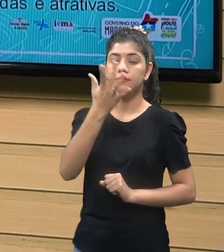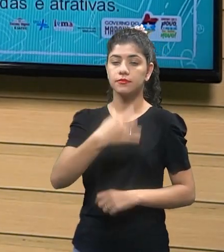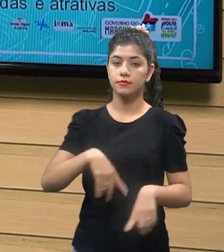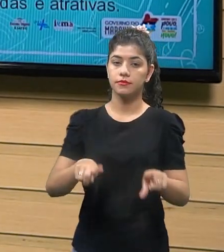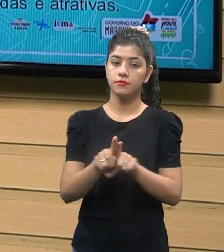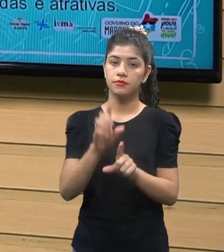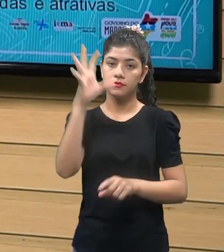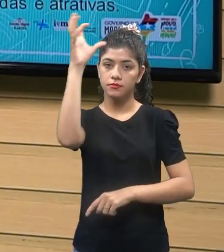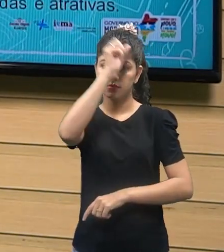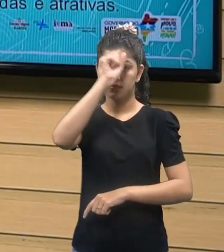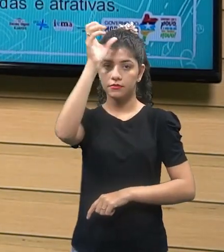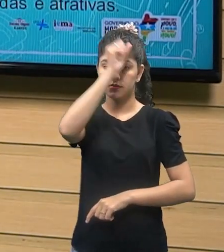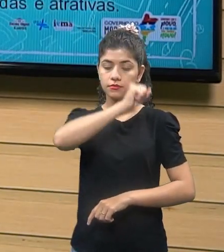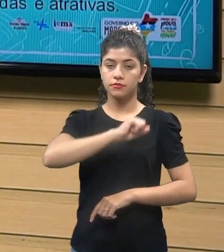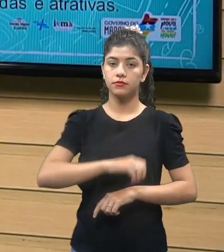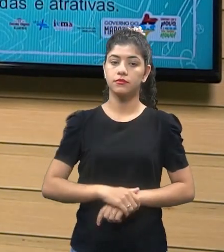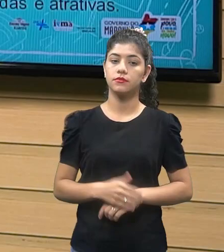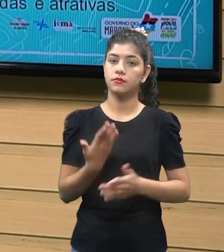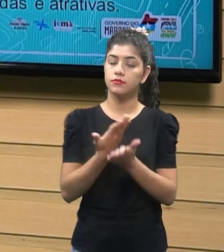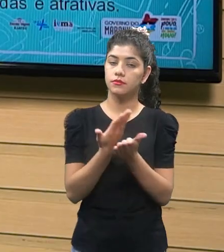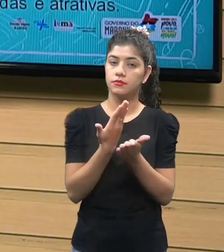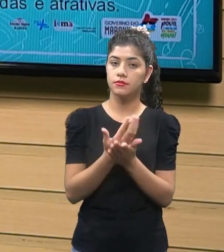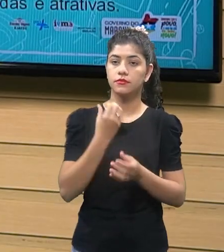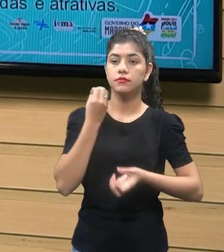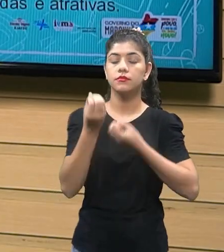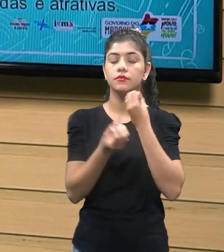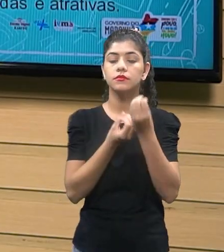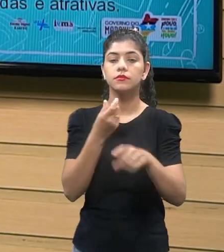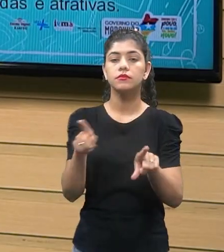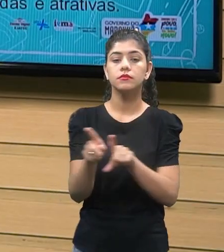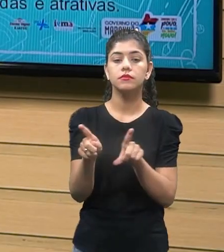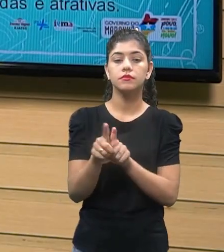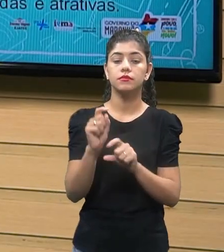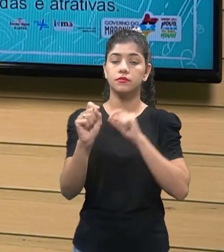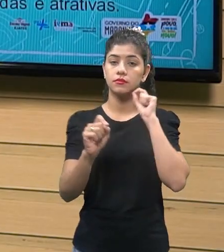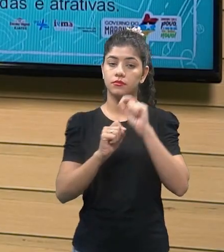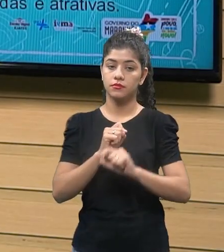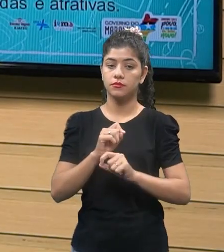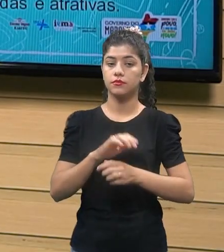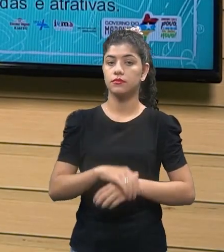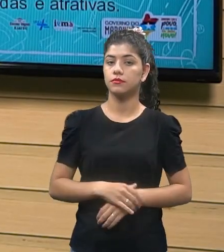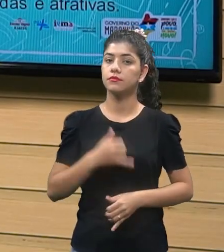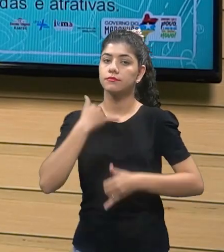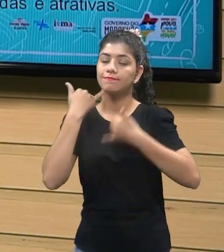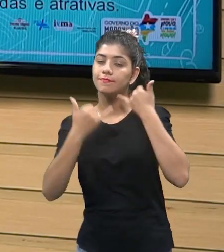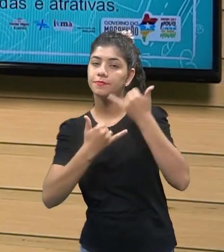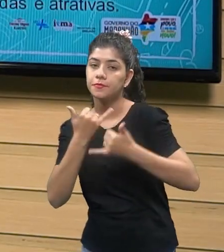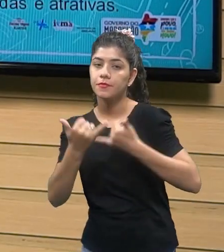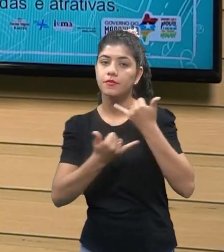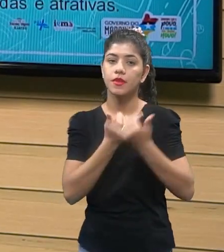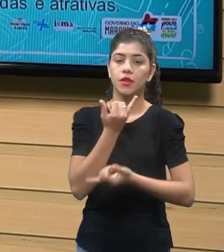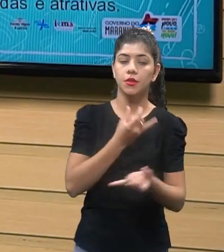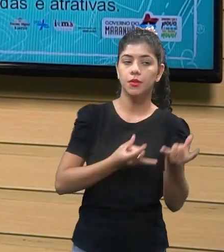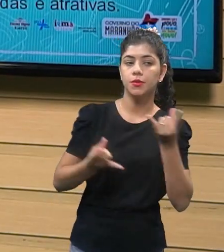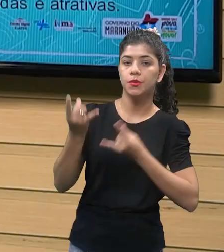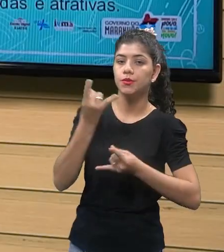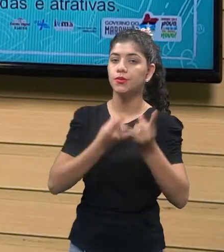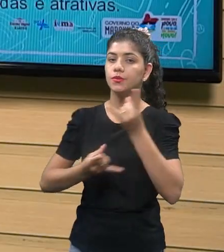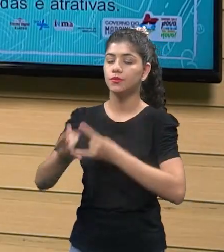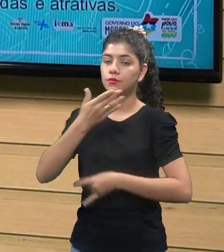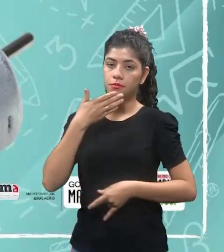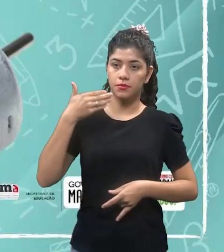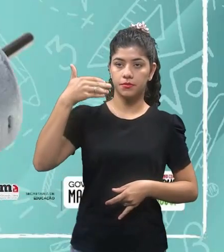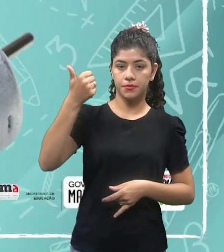no aprendizado em si da aula, como em tornar a aula um pouco mais divertida, mais atrativa para o